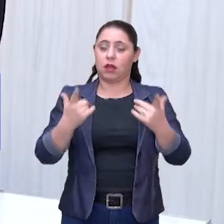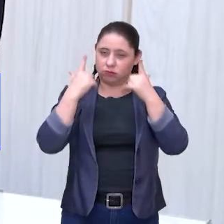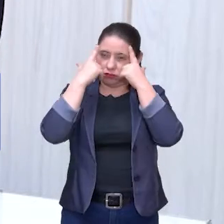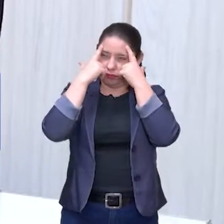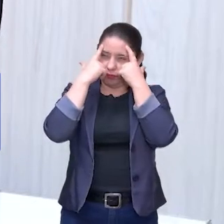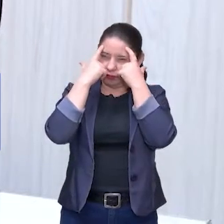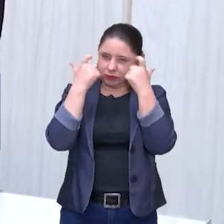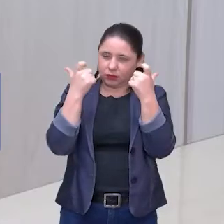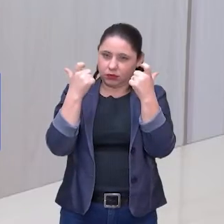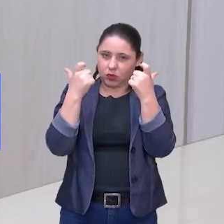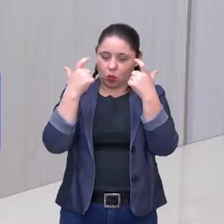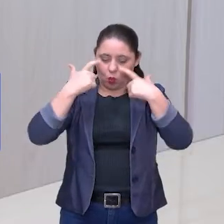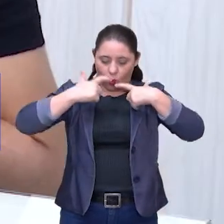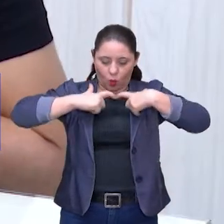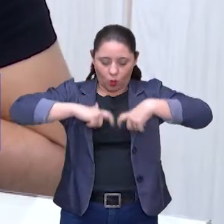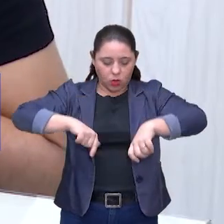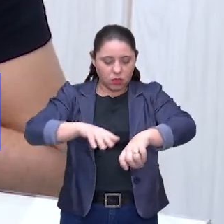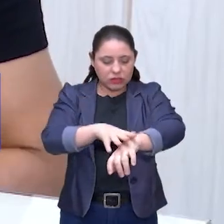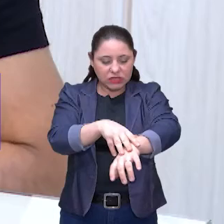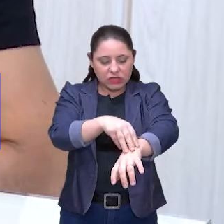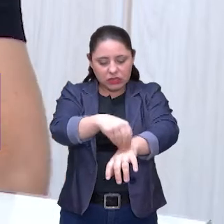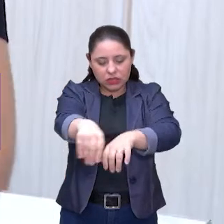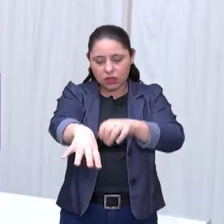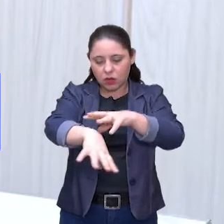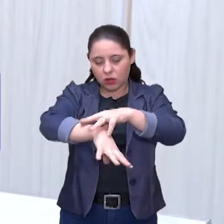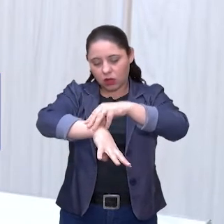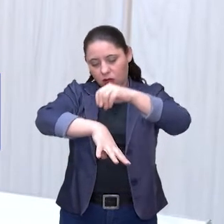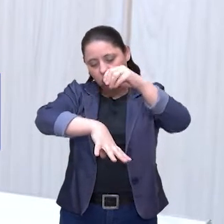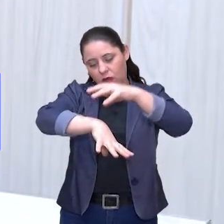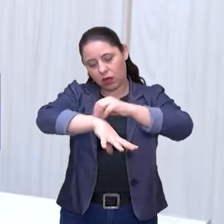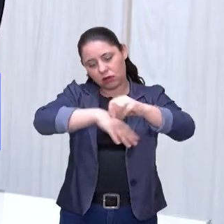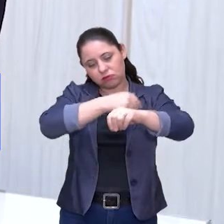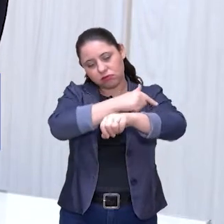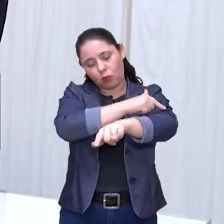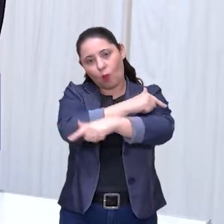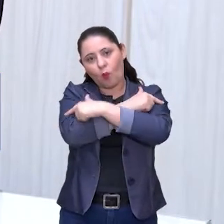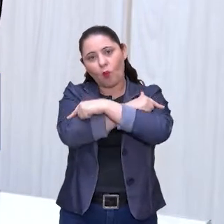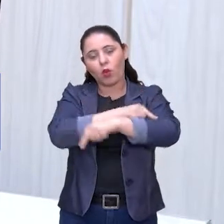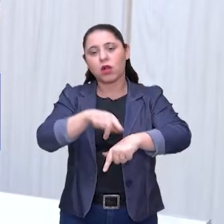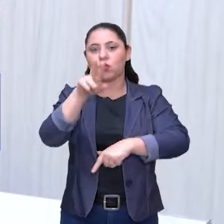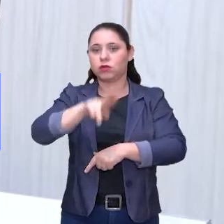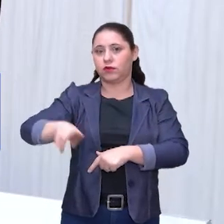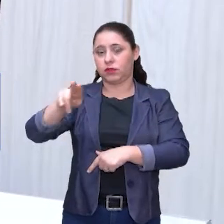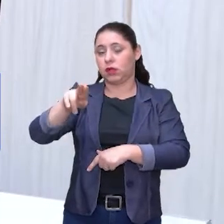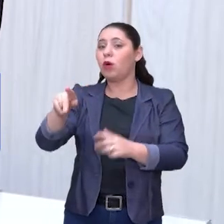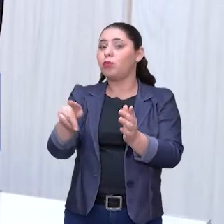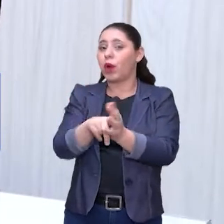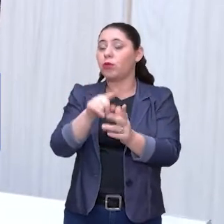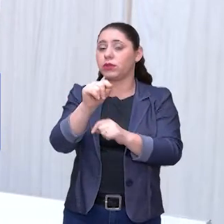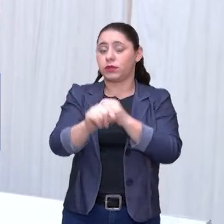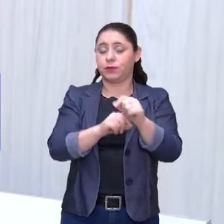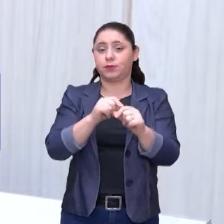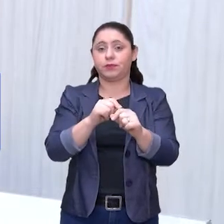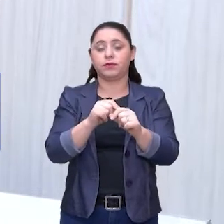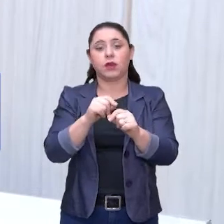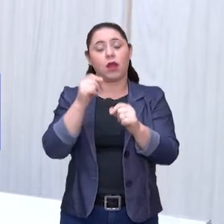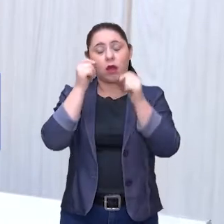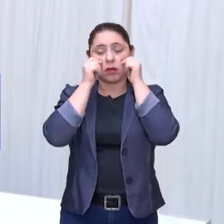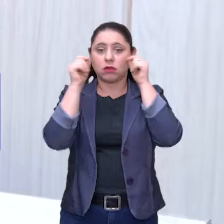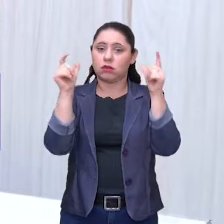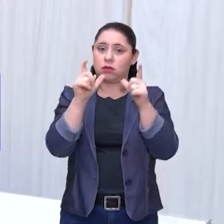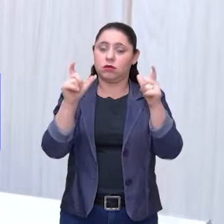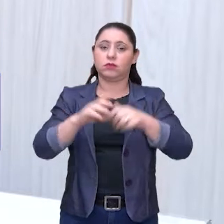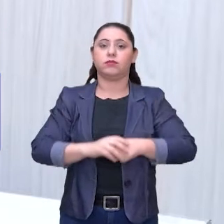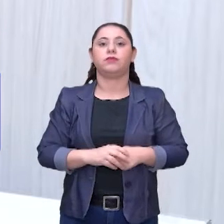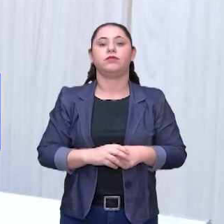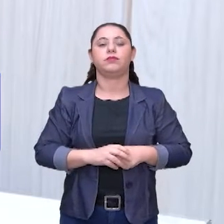Então, tem gente que perde o pelo do corpo inteiro, que é uma alopecia universal, né? Então, a